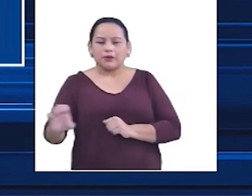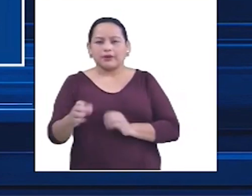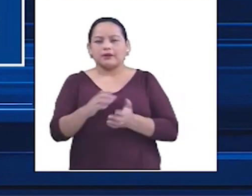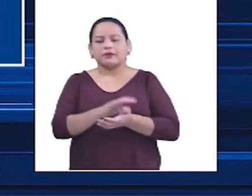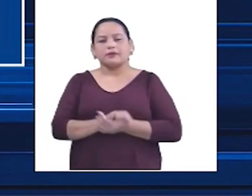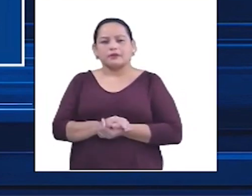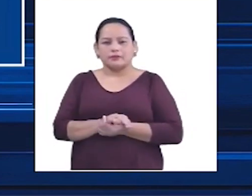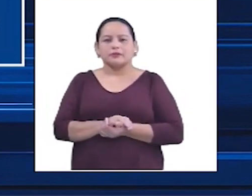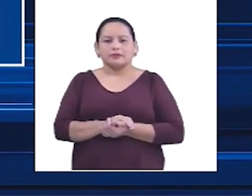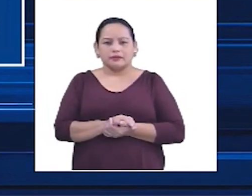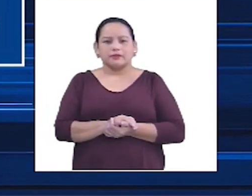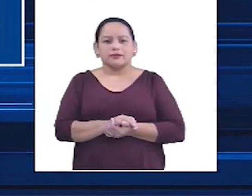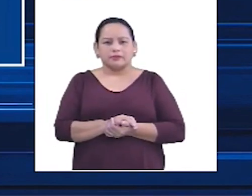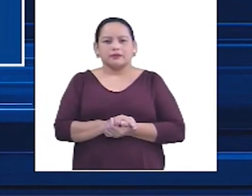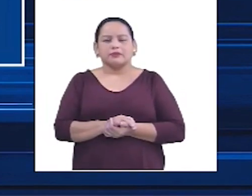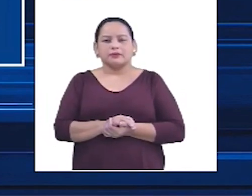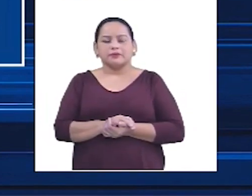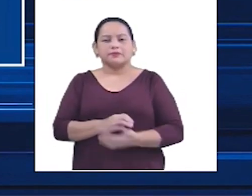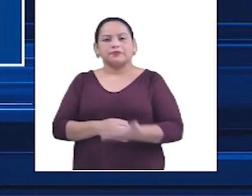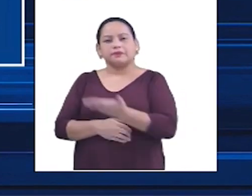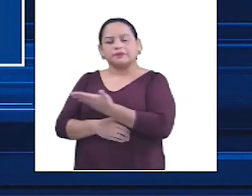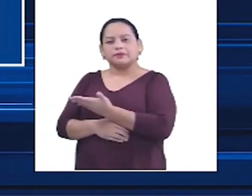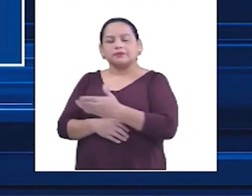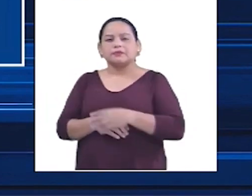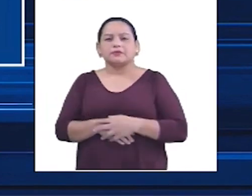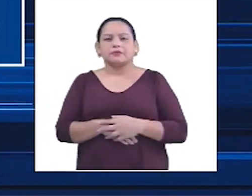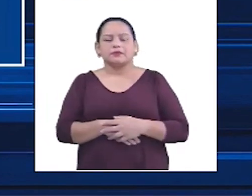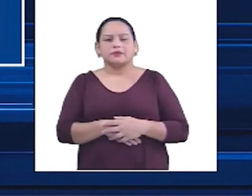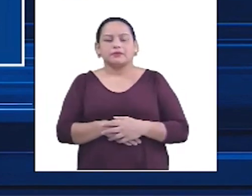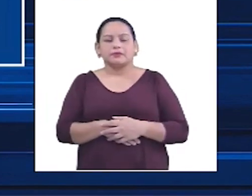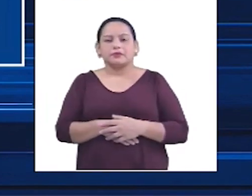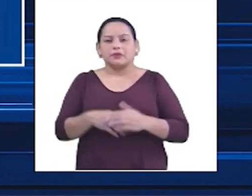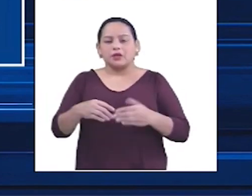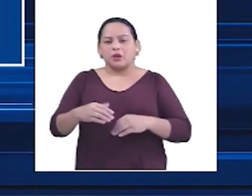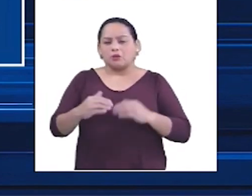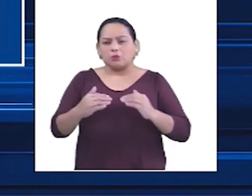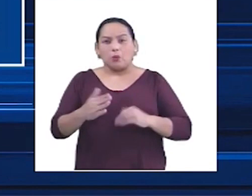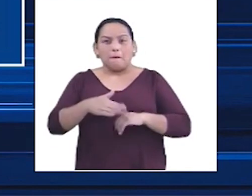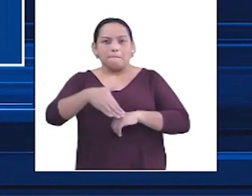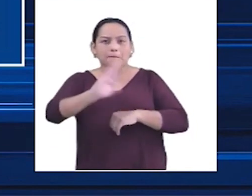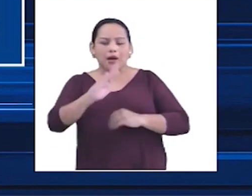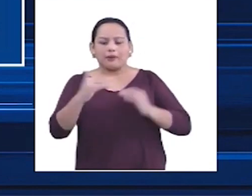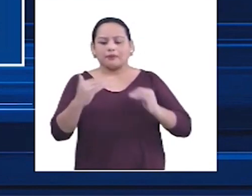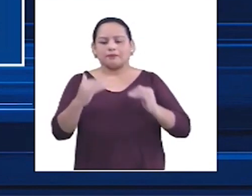endemic species were found in Guyana. Então, os mais altos níveis